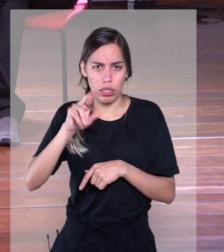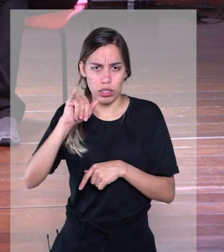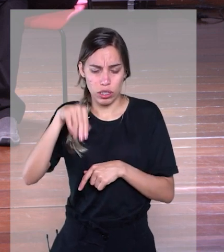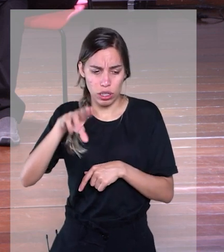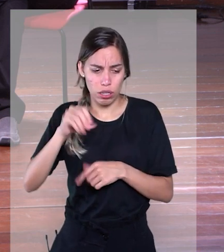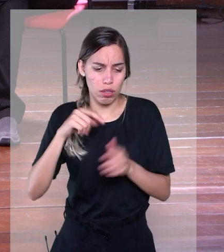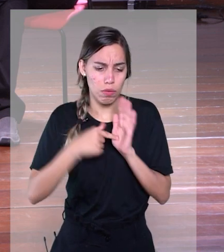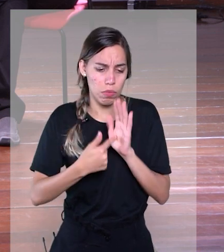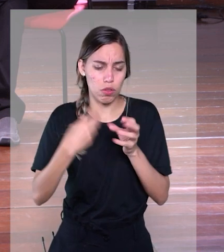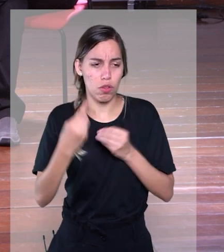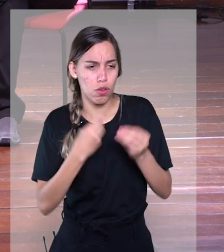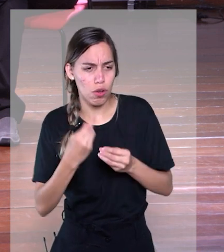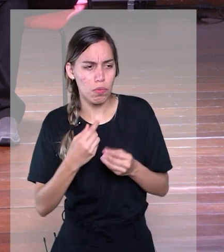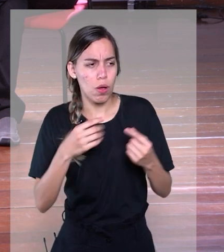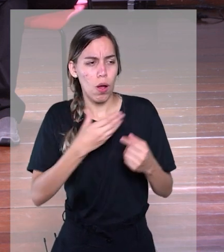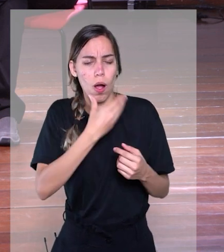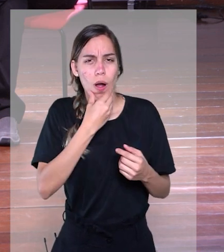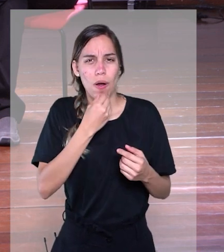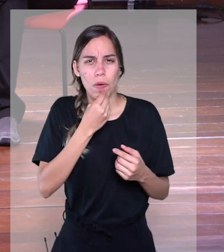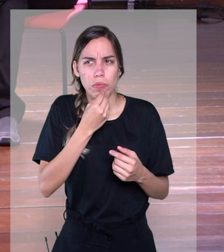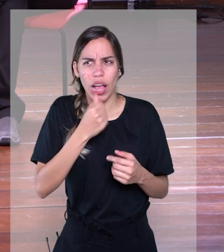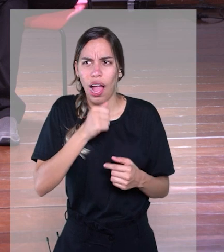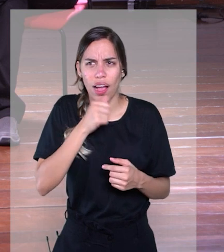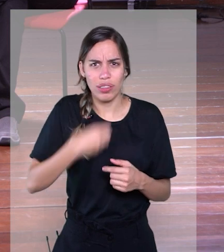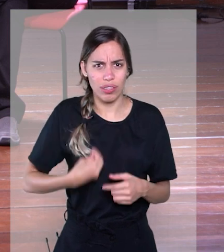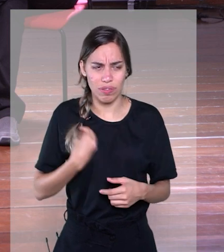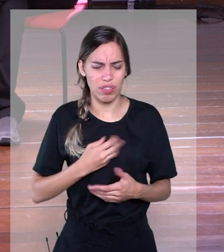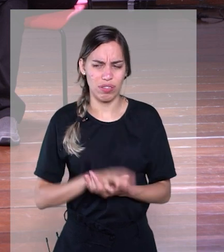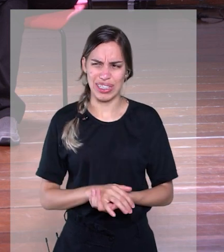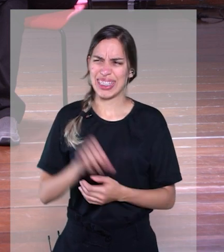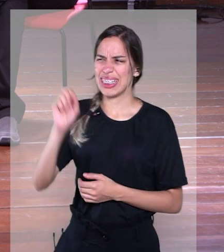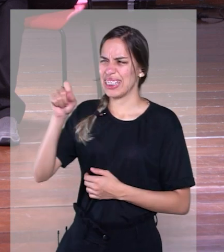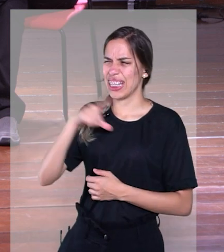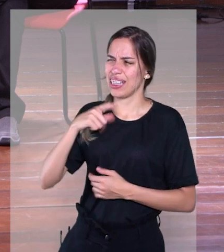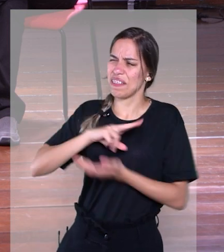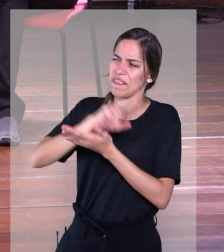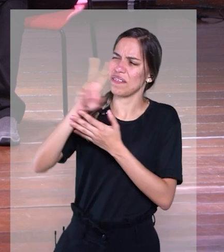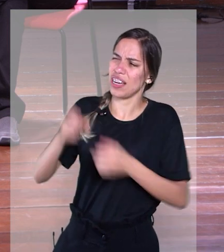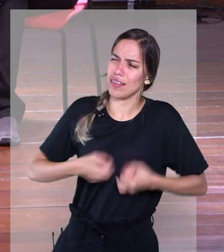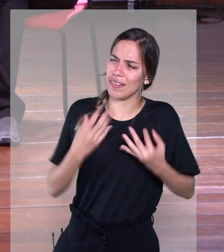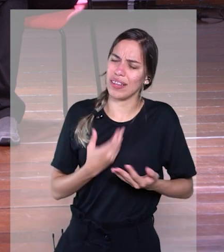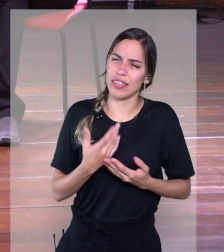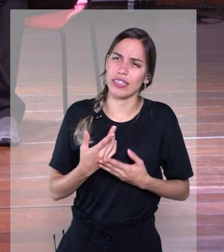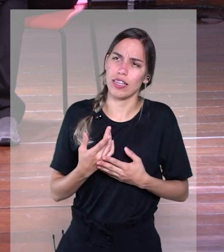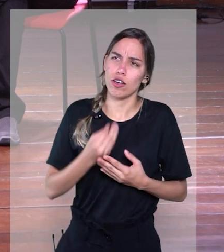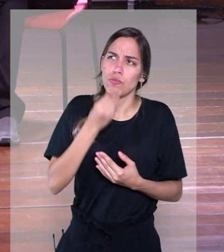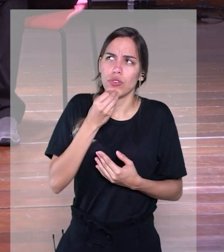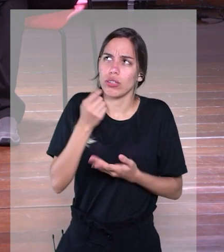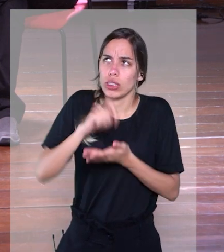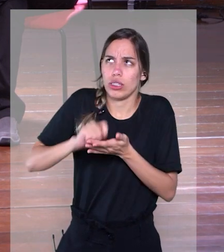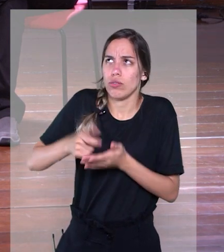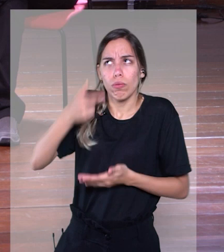vigente e atual, né? Não, vários textos, vários poemas poderiam ter sido escritos ontem, né?